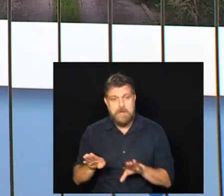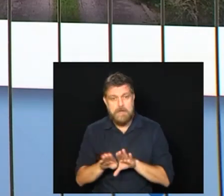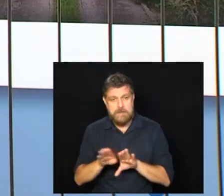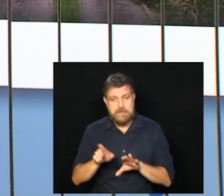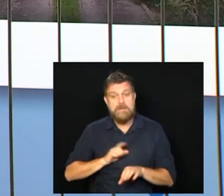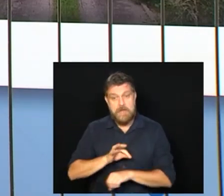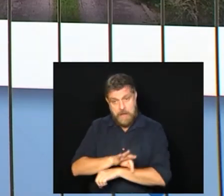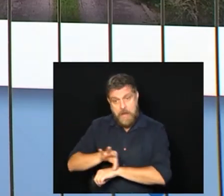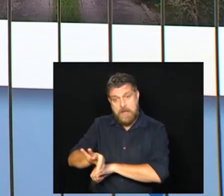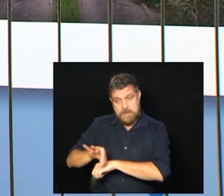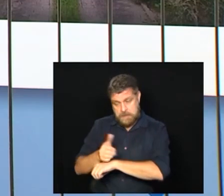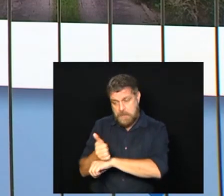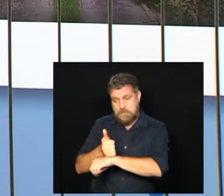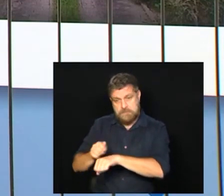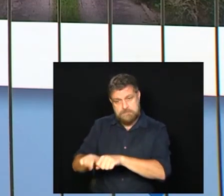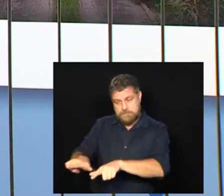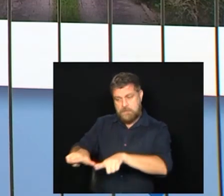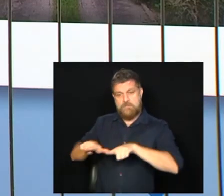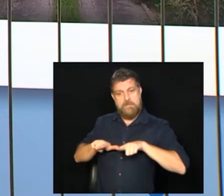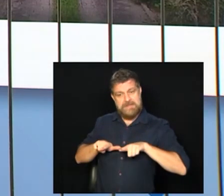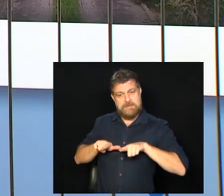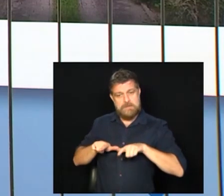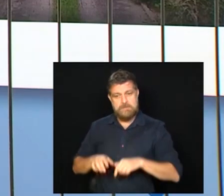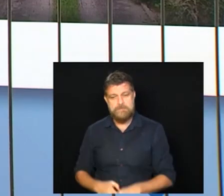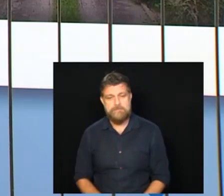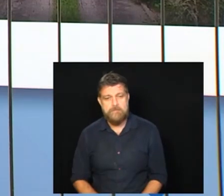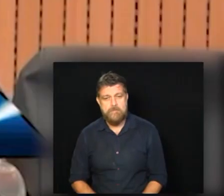é arquiteto por formação.